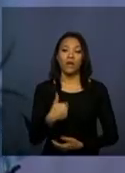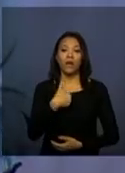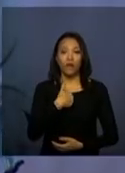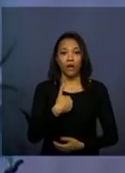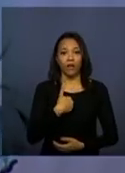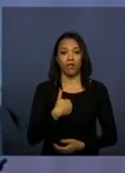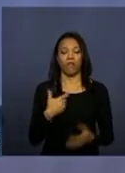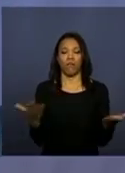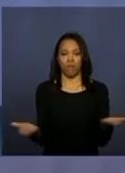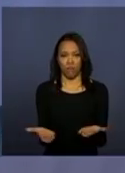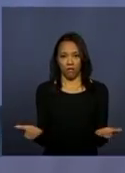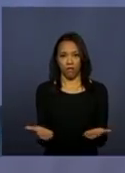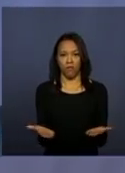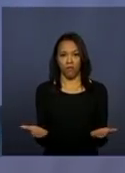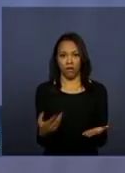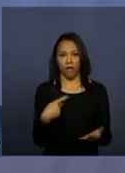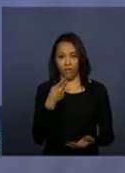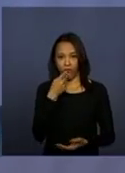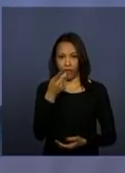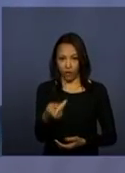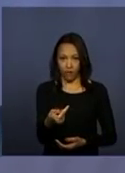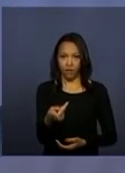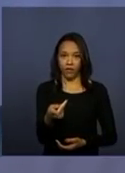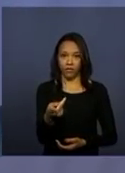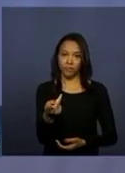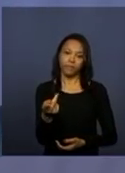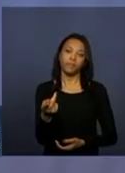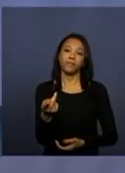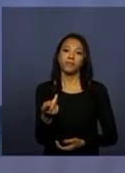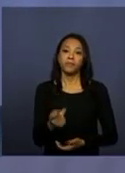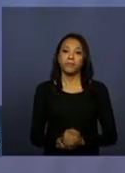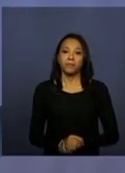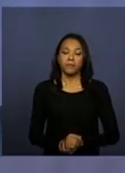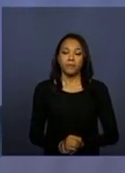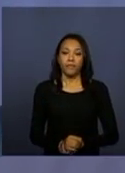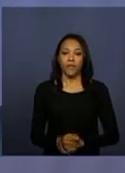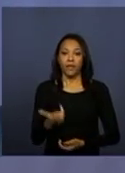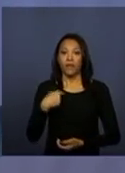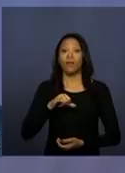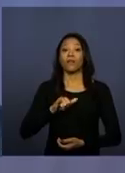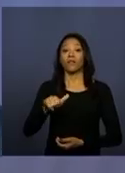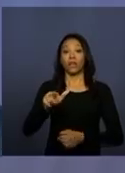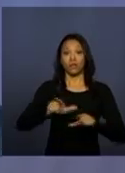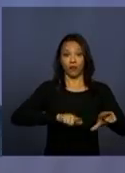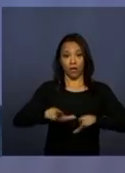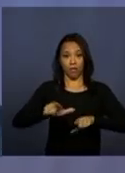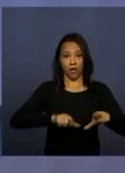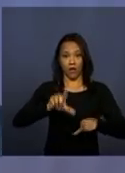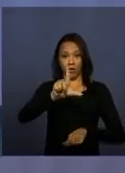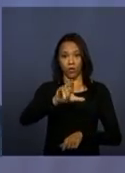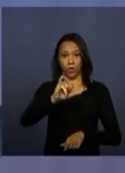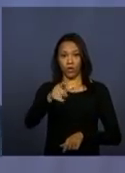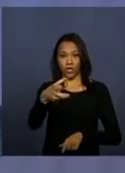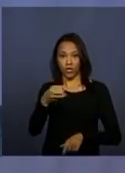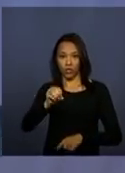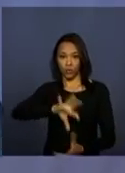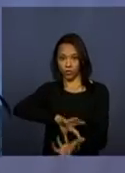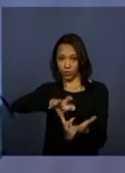queria agora falar para os catadores e as catadoras de material reciclável.